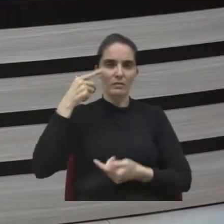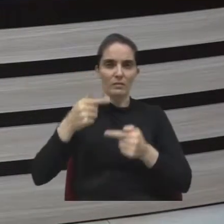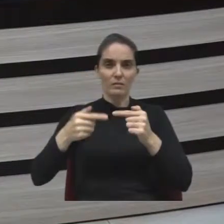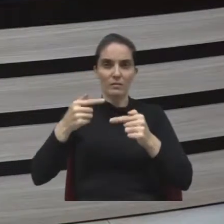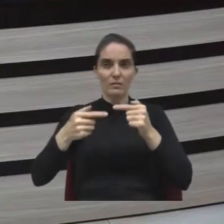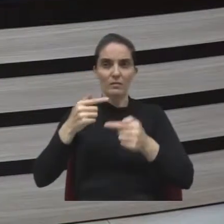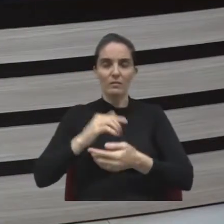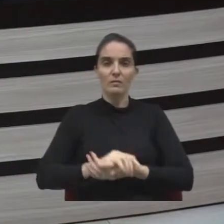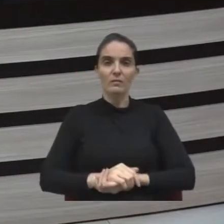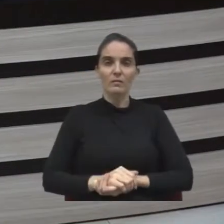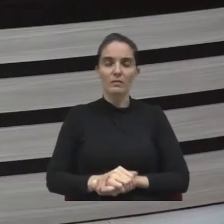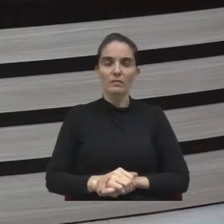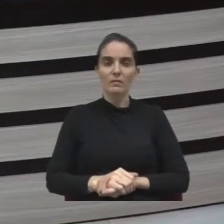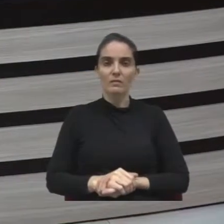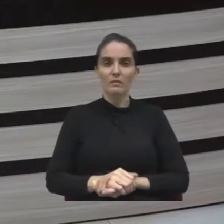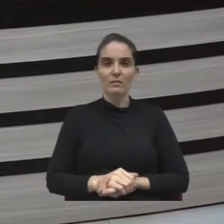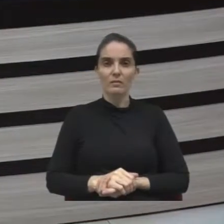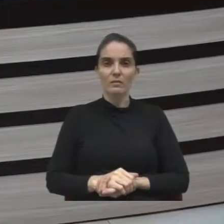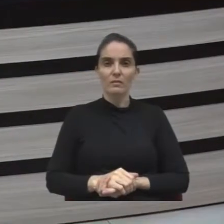senhor presidente.